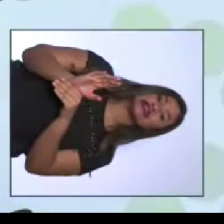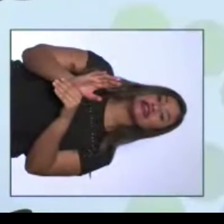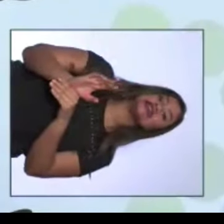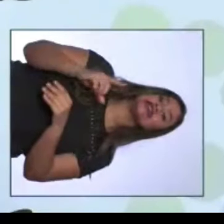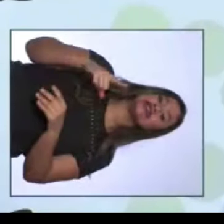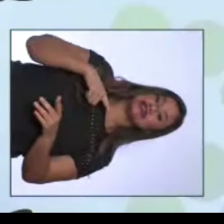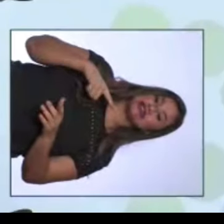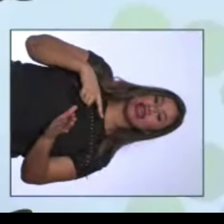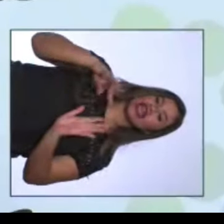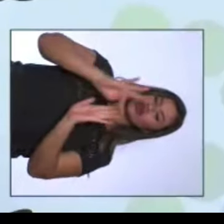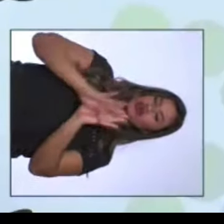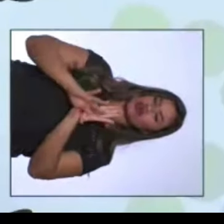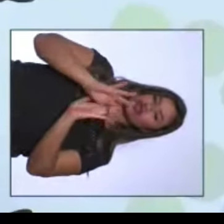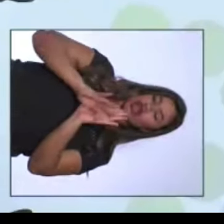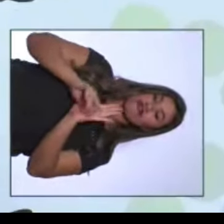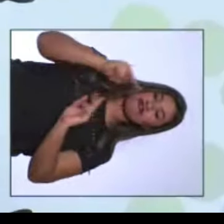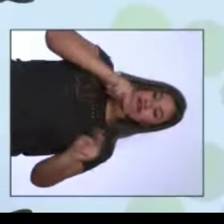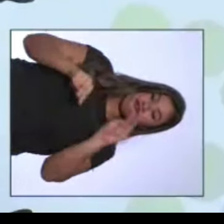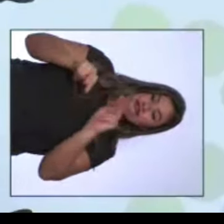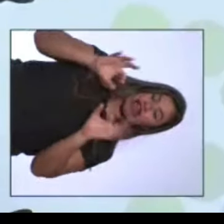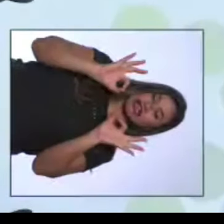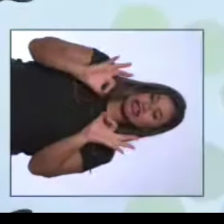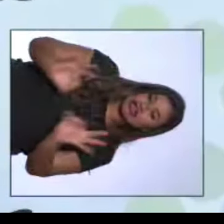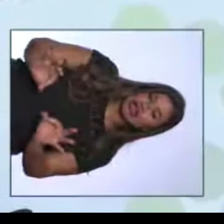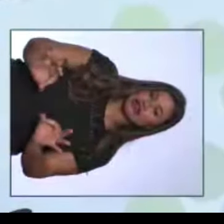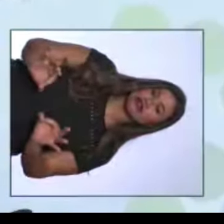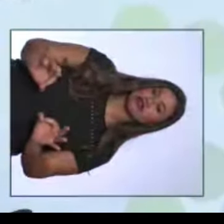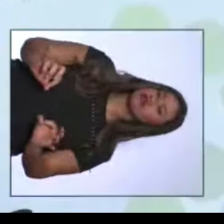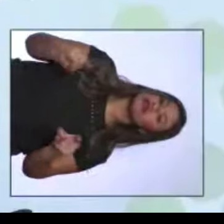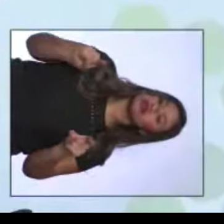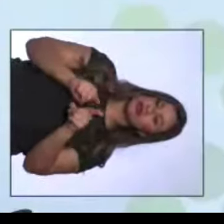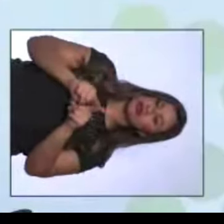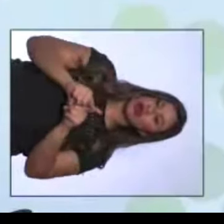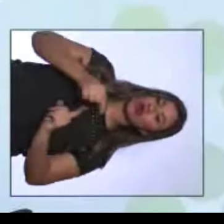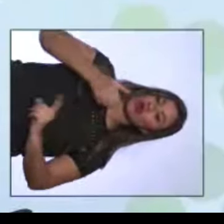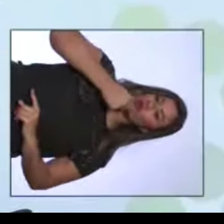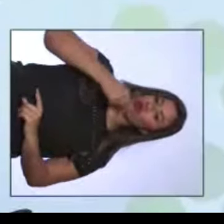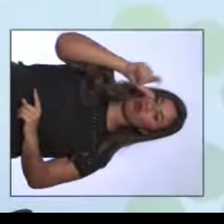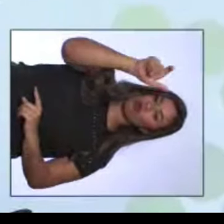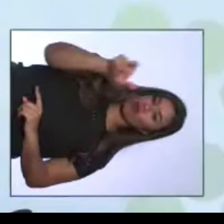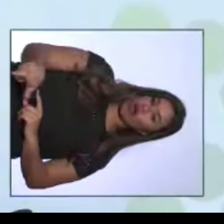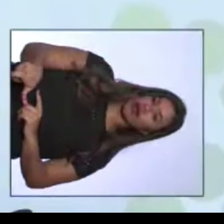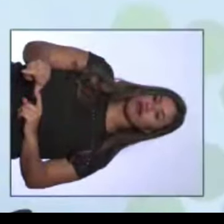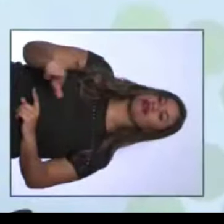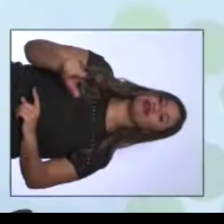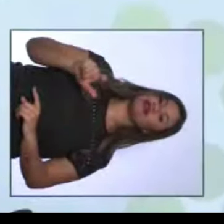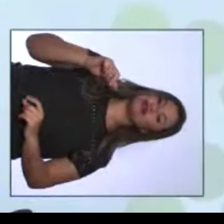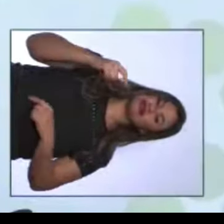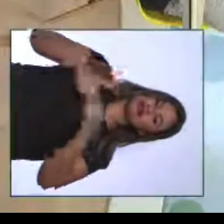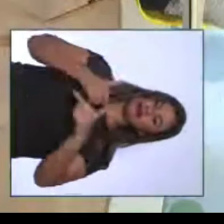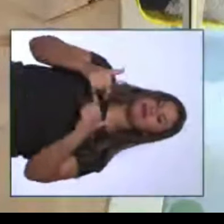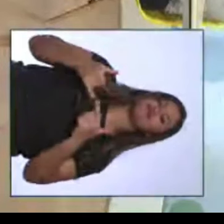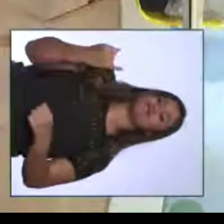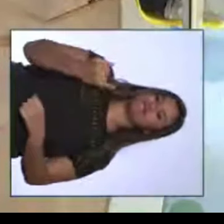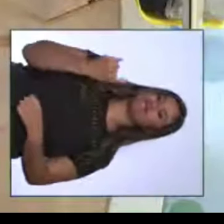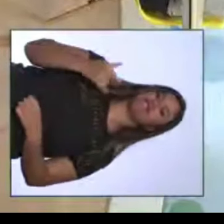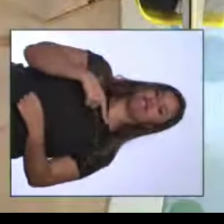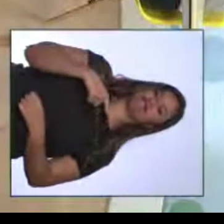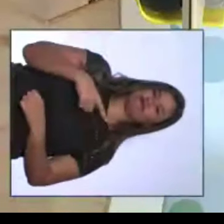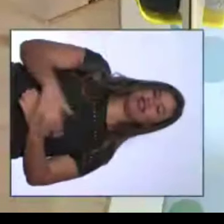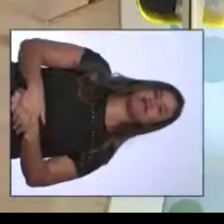a leitura correta de um texto notícia, de um texto jornalístico, e a função do jornalista, do repórter, tá? Isso é bem interessante.